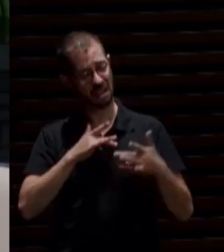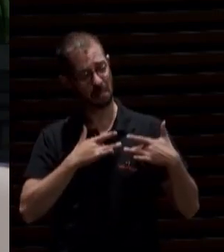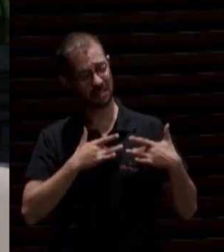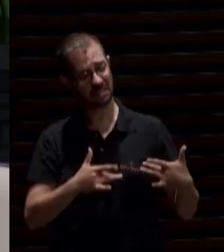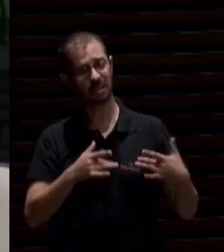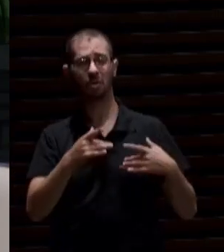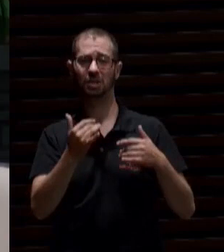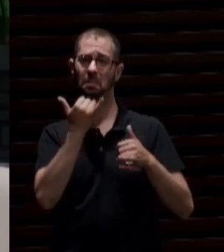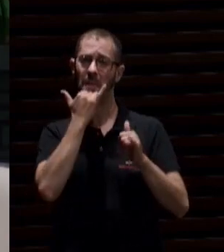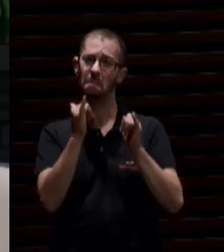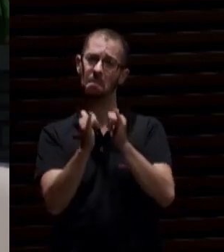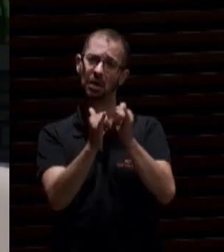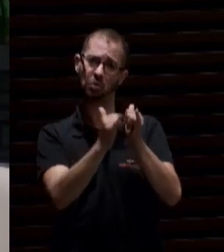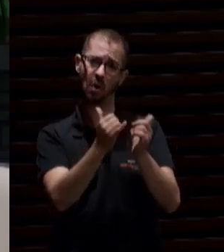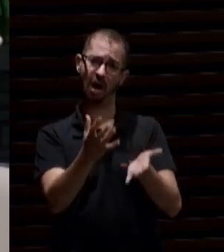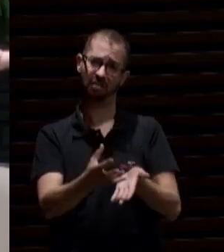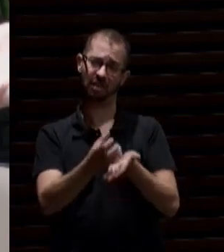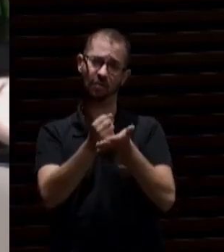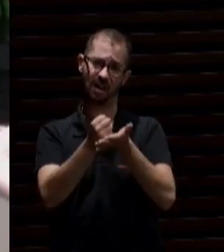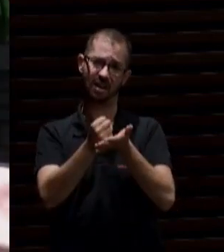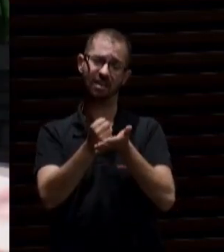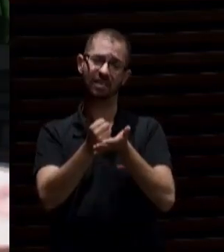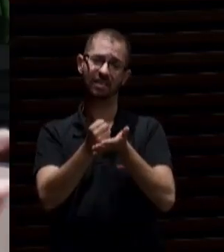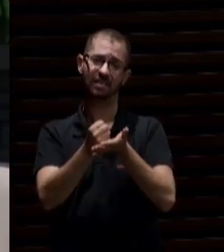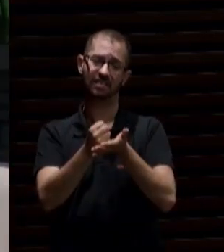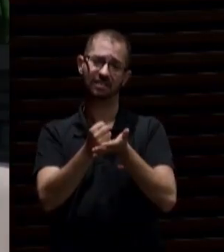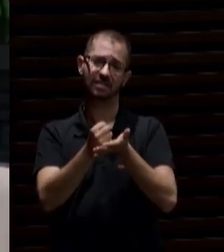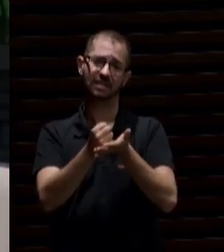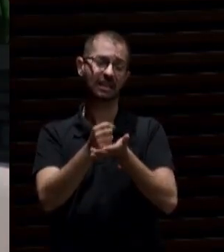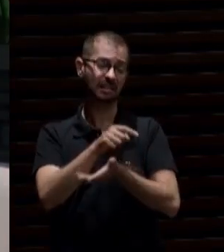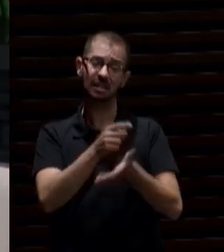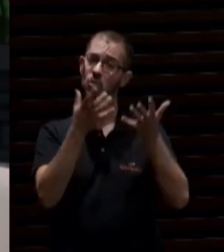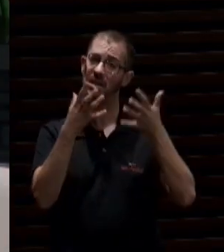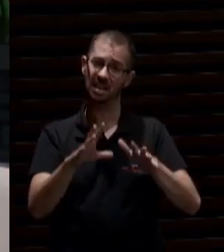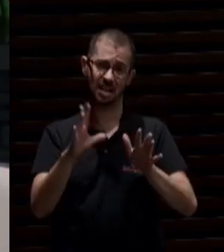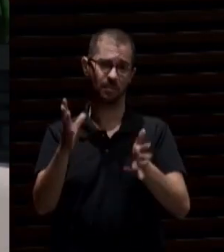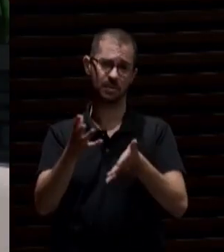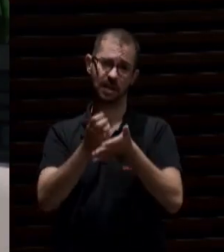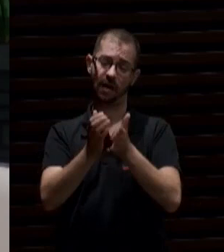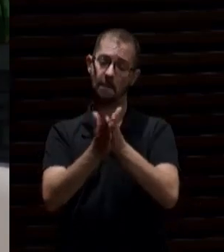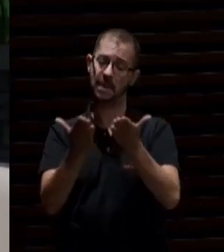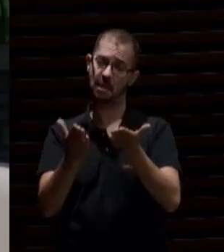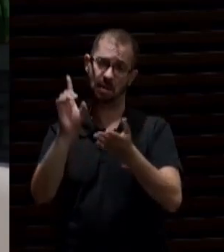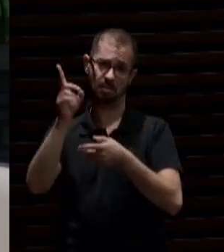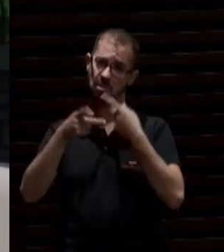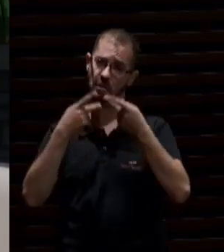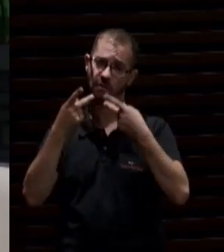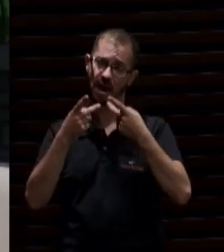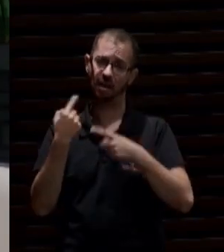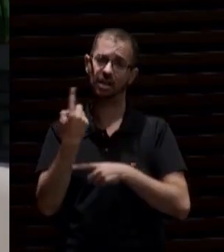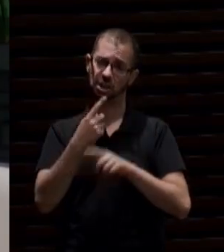e salvar. E ele não queria que eles fossem salvos. A Bíblia não nos conta isso, a gente pode somente